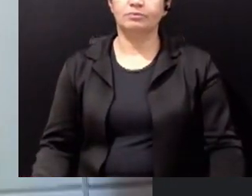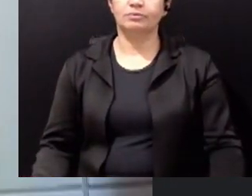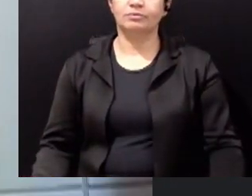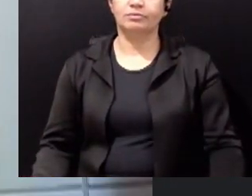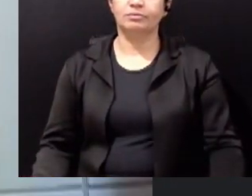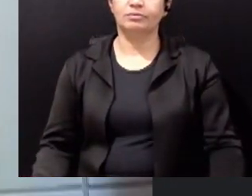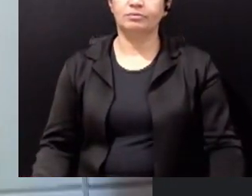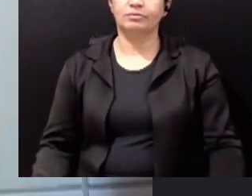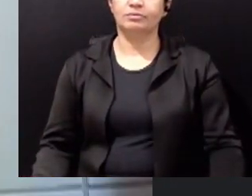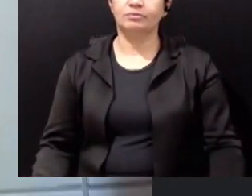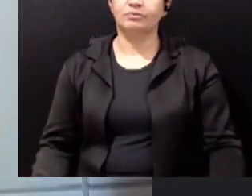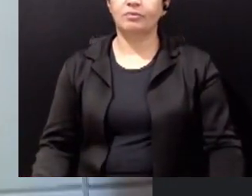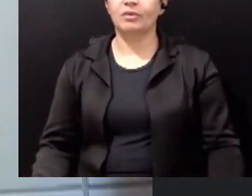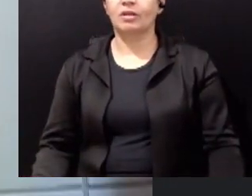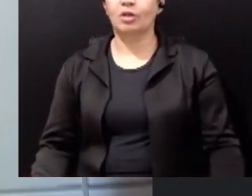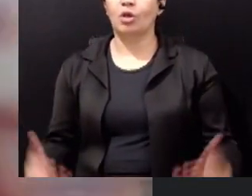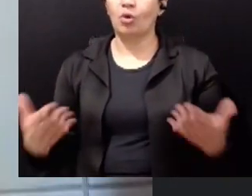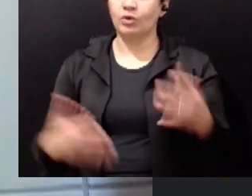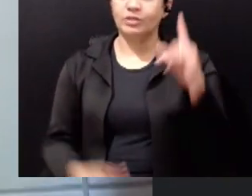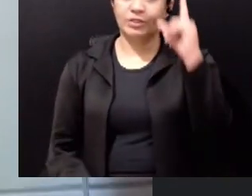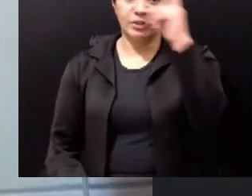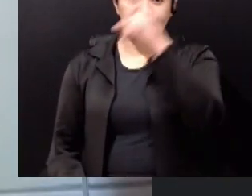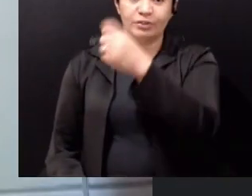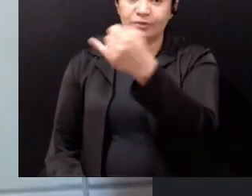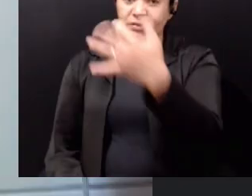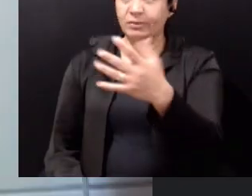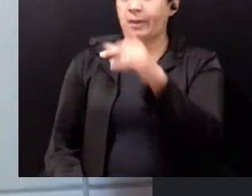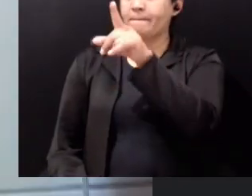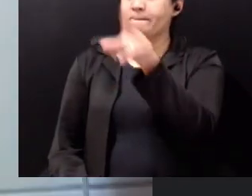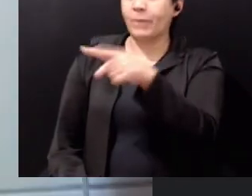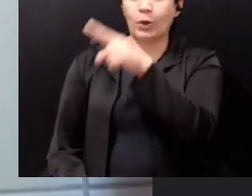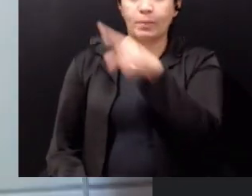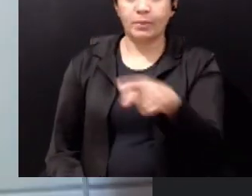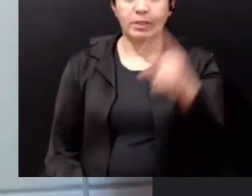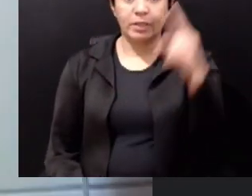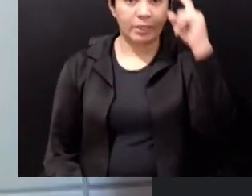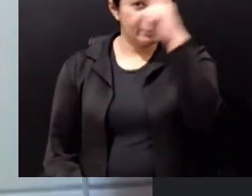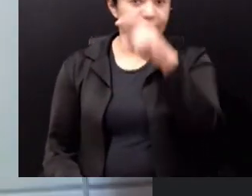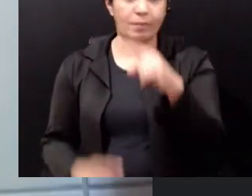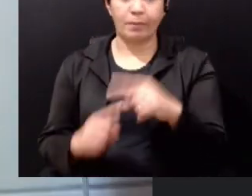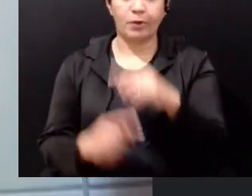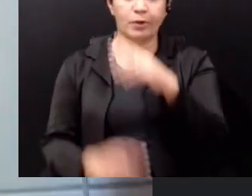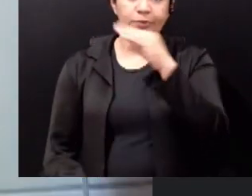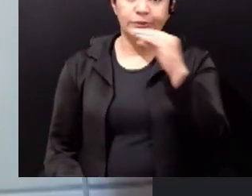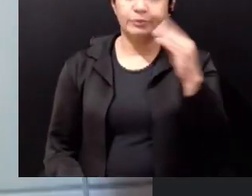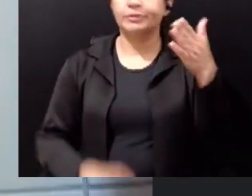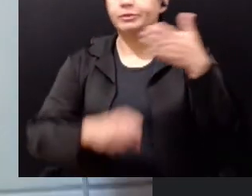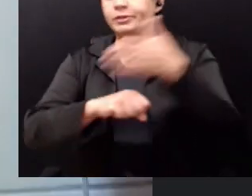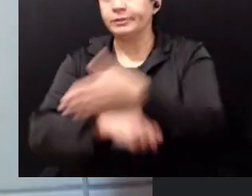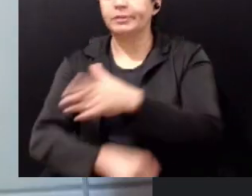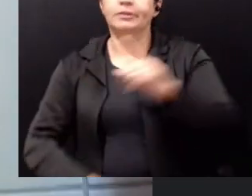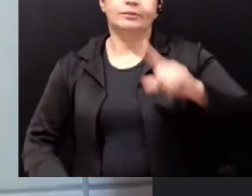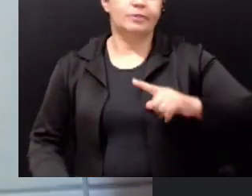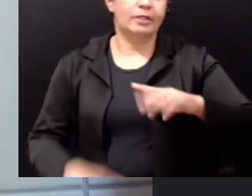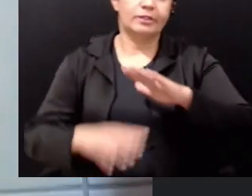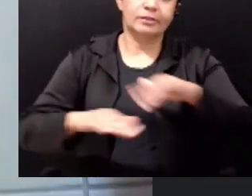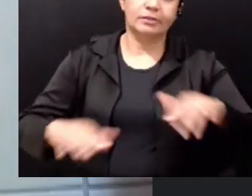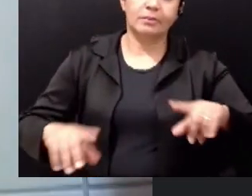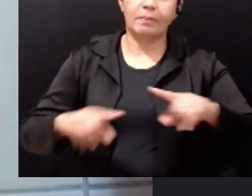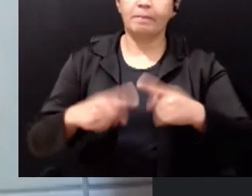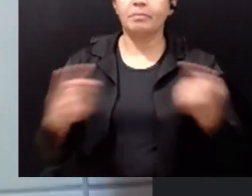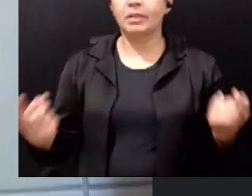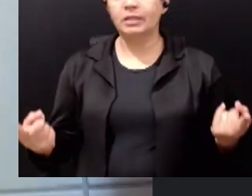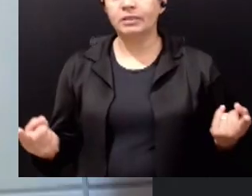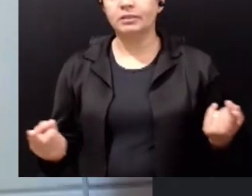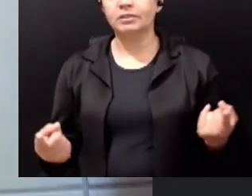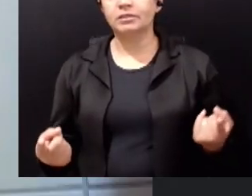Eu sei que hoje é difícil falar em proibir, assim, né, criança, porque os adolescentes têm acesso, as crianças já desde cedo, mas pelo menos